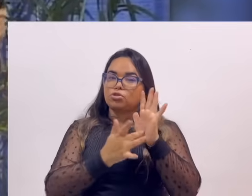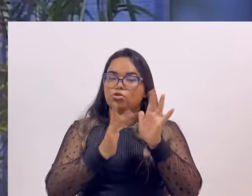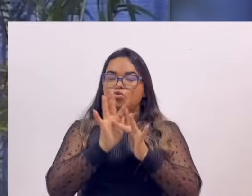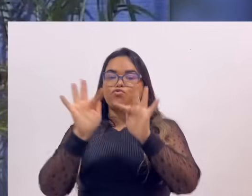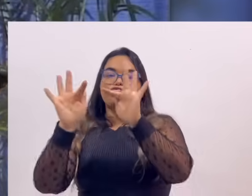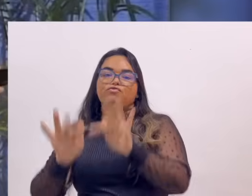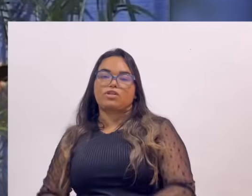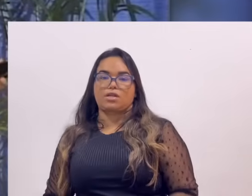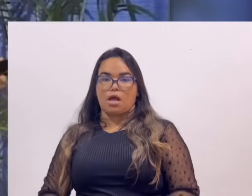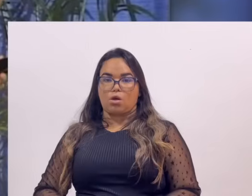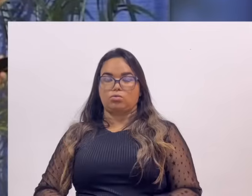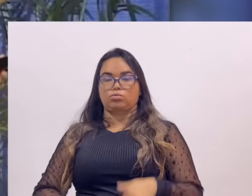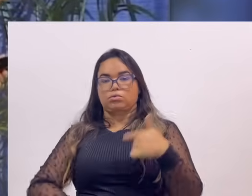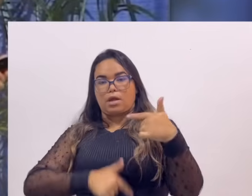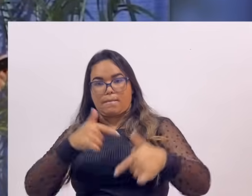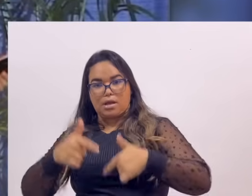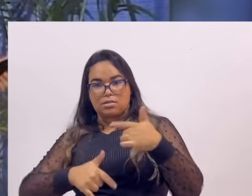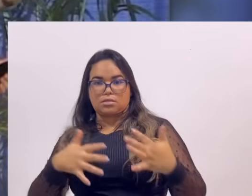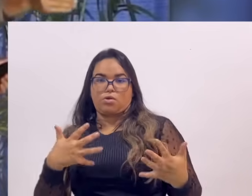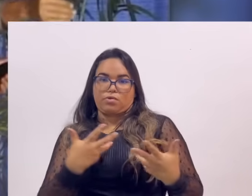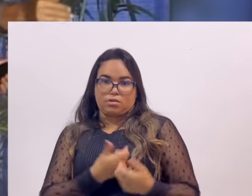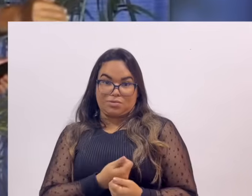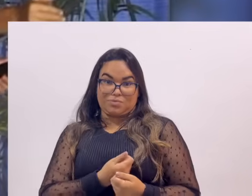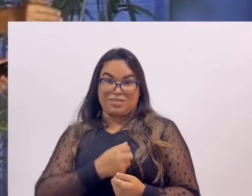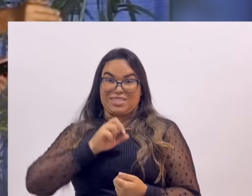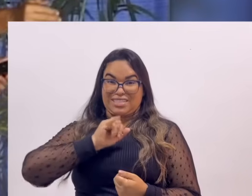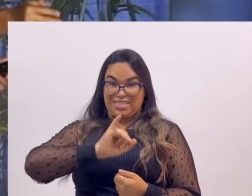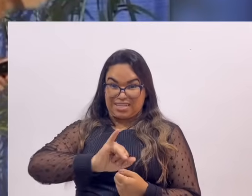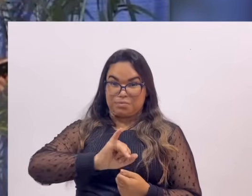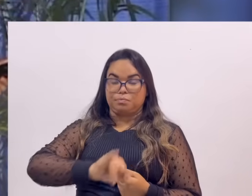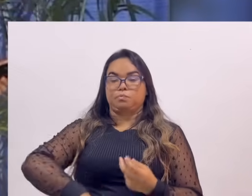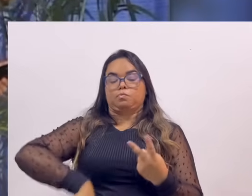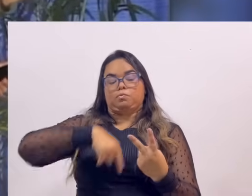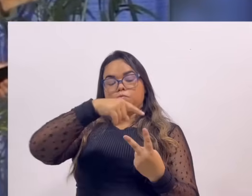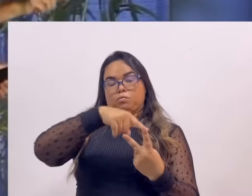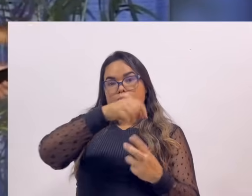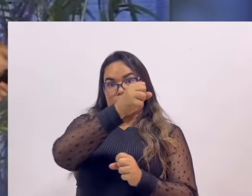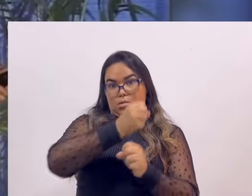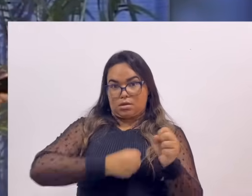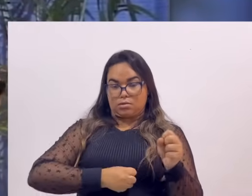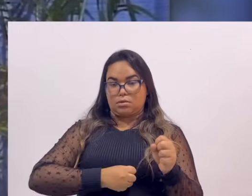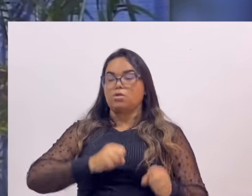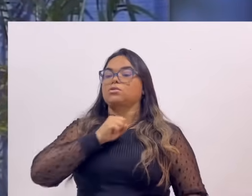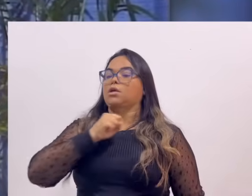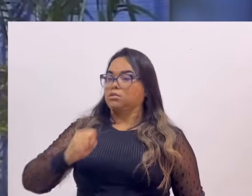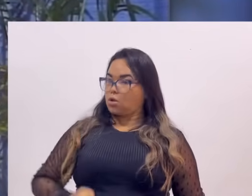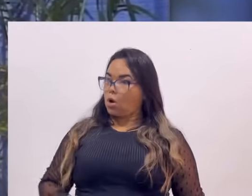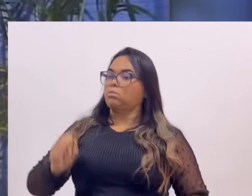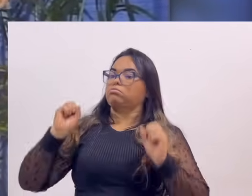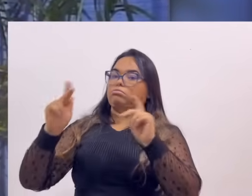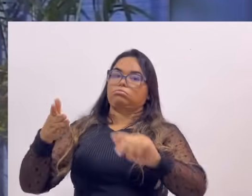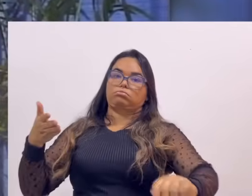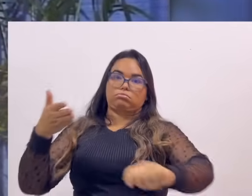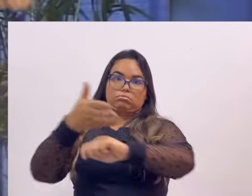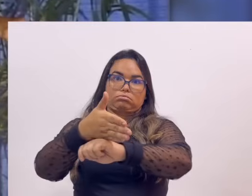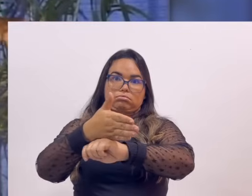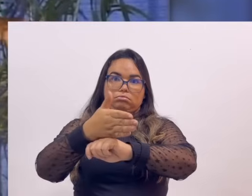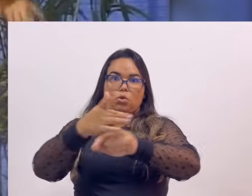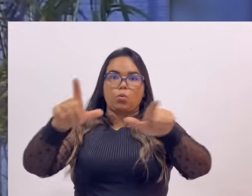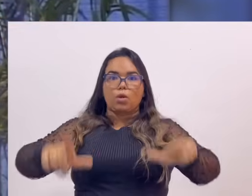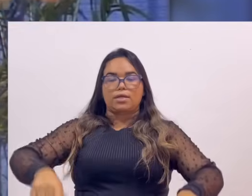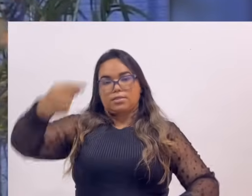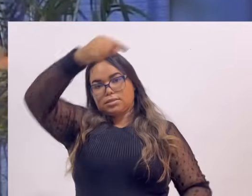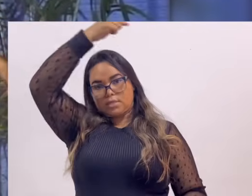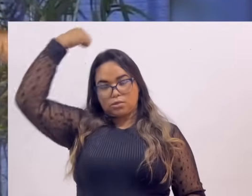o carneiro da consagração era sacrificado aí o sacerdote era autorizado a entrar no lugar santo. E a Bíblia nos diz que Cristo não